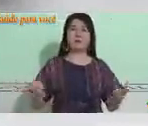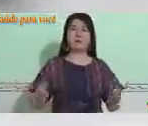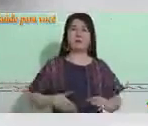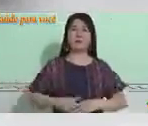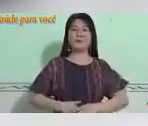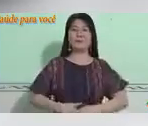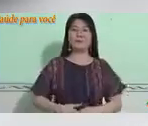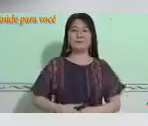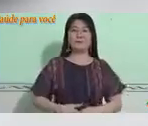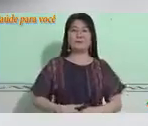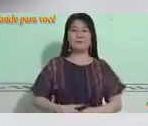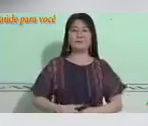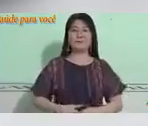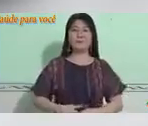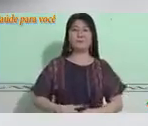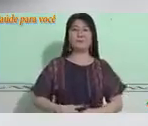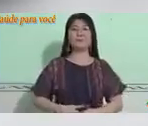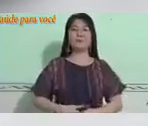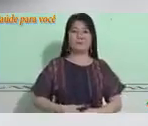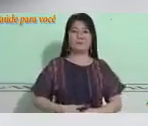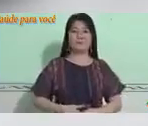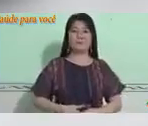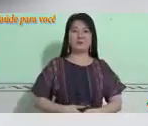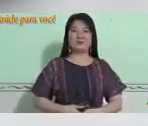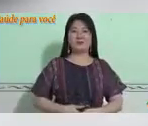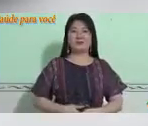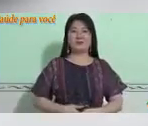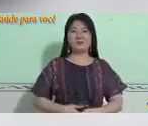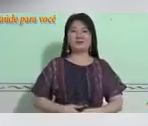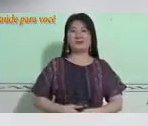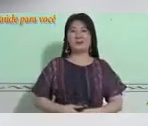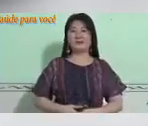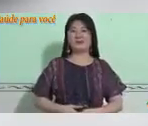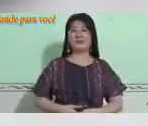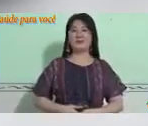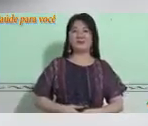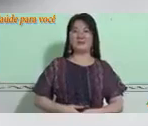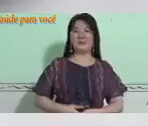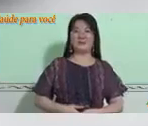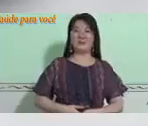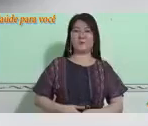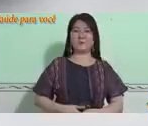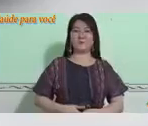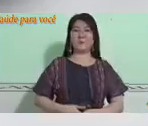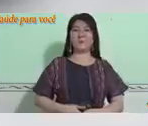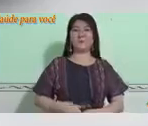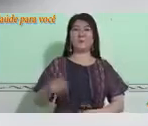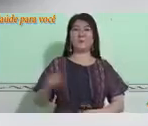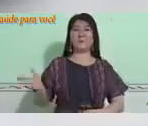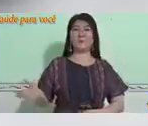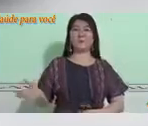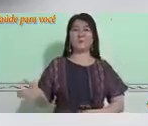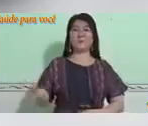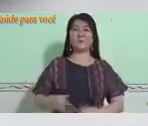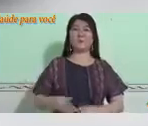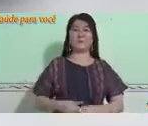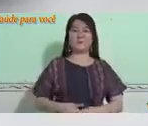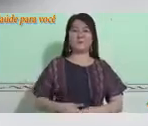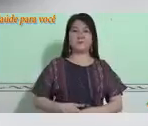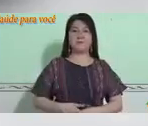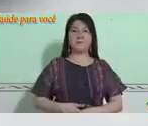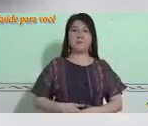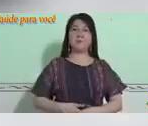próximos à tireoide e na cervical, quando estes encontram-se afetados ou para evitar cesejam, especialmente em